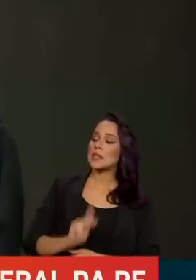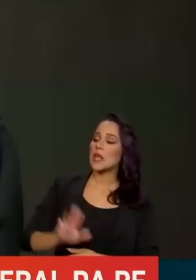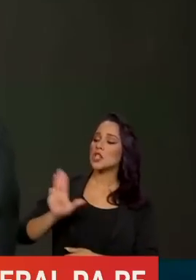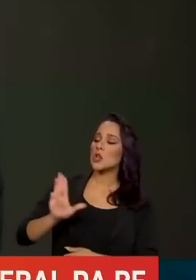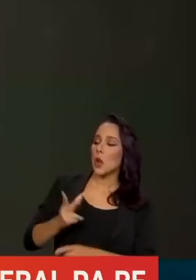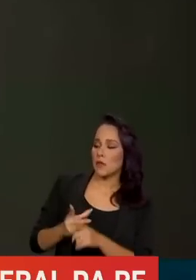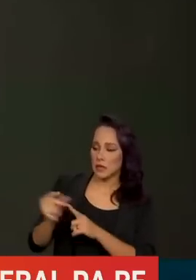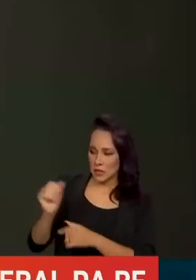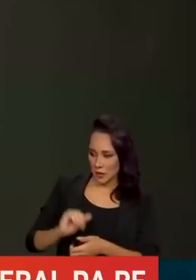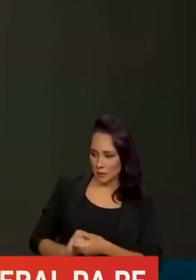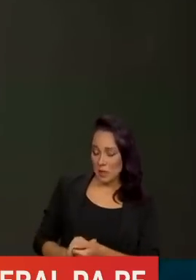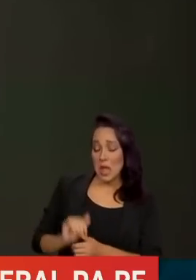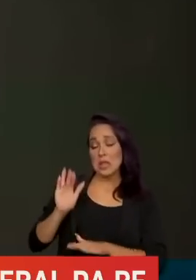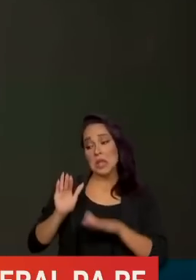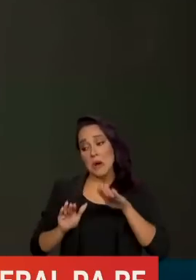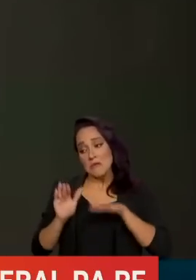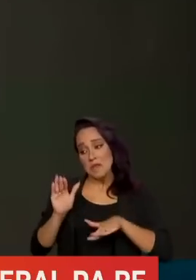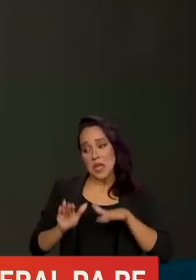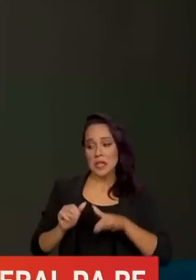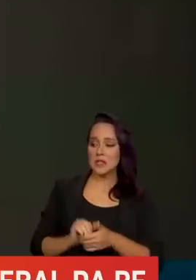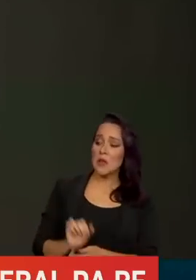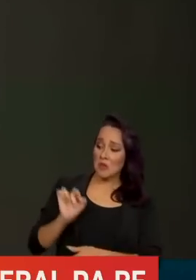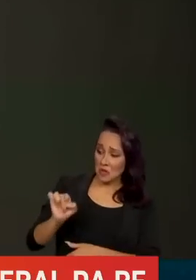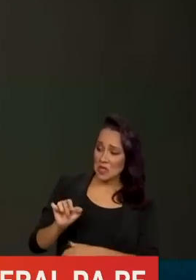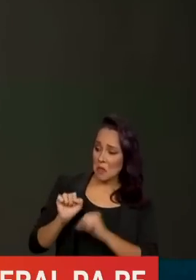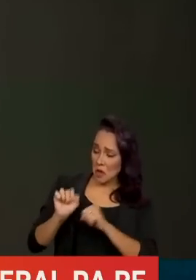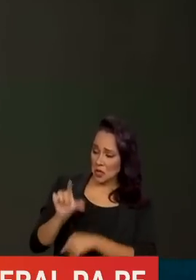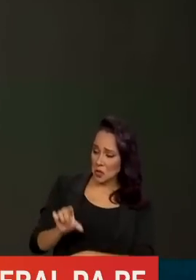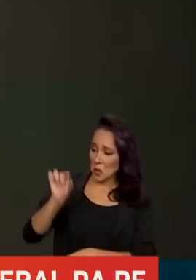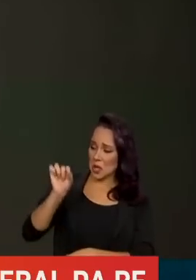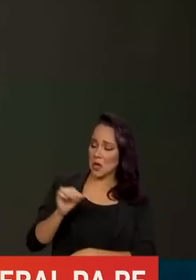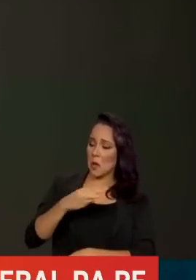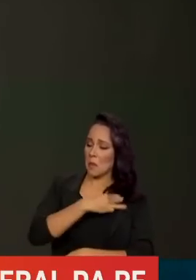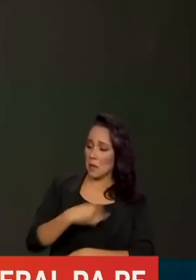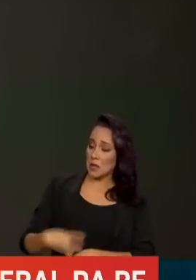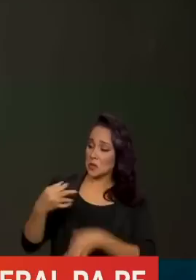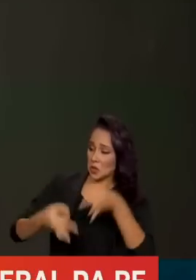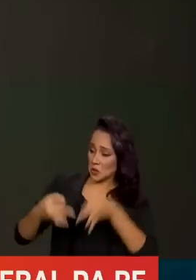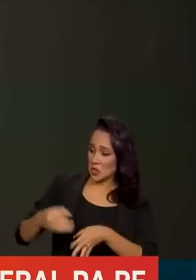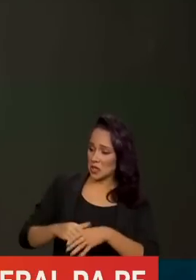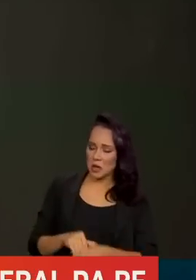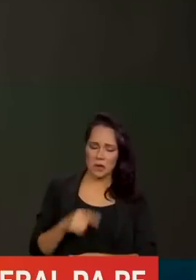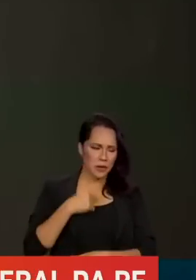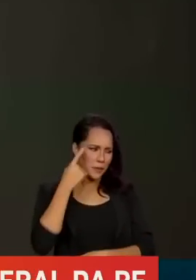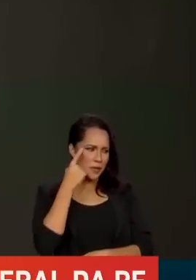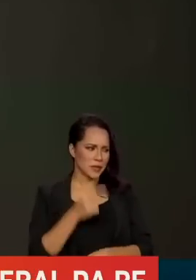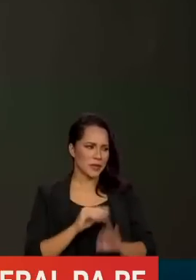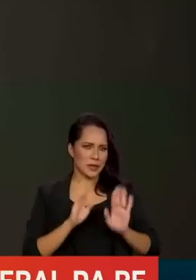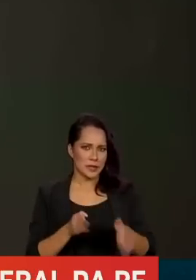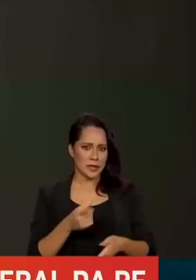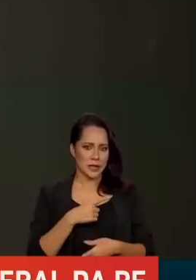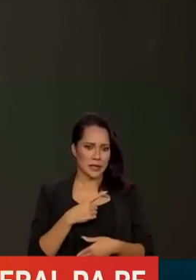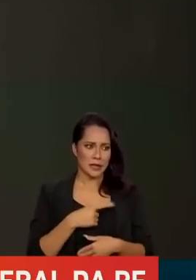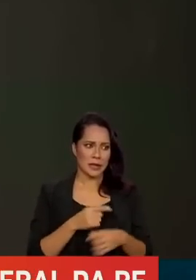Lula ganhar talvez você seja indicado para Ministro da Justiça eu pensei já tem